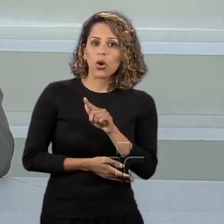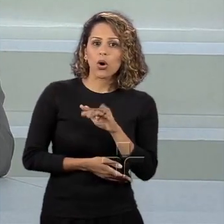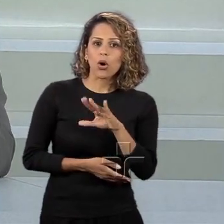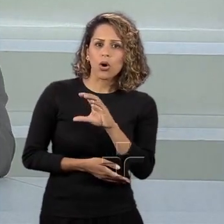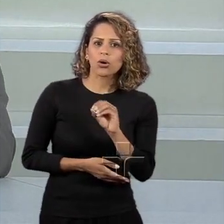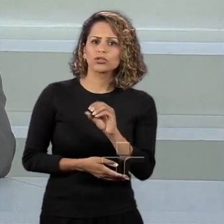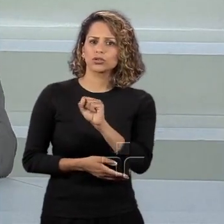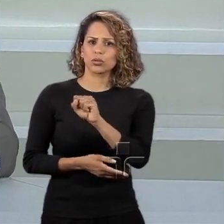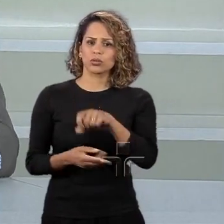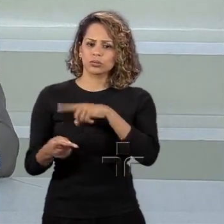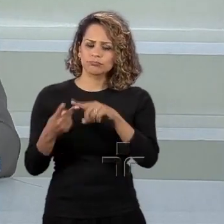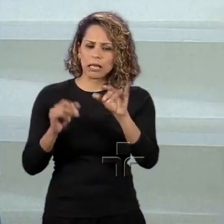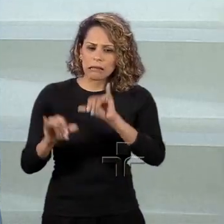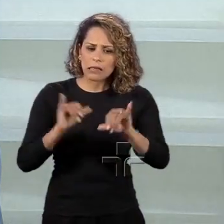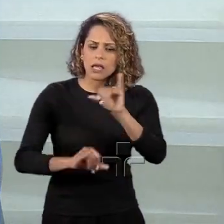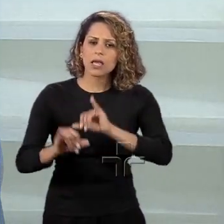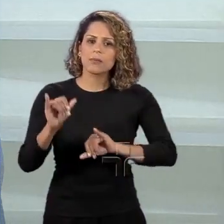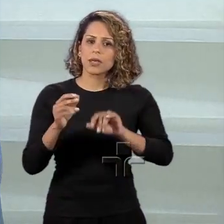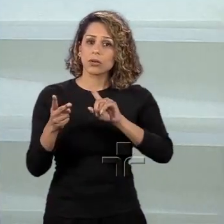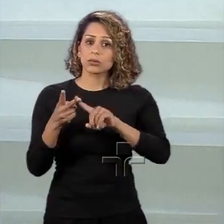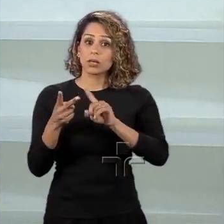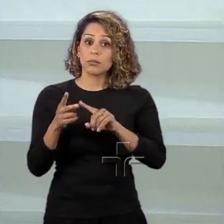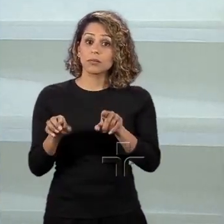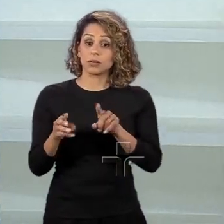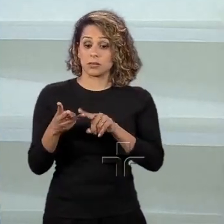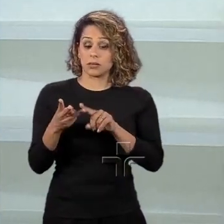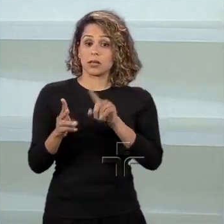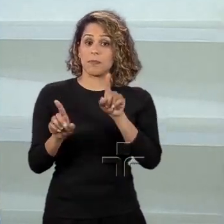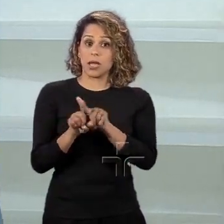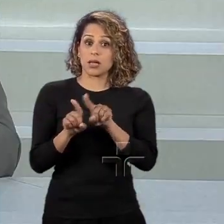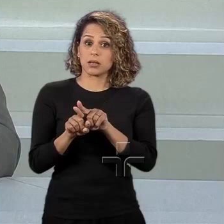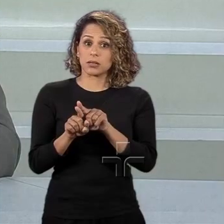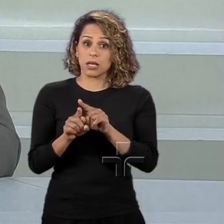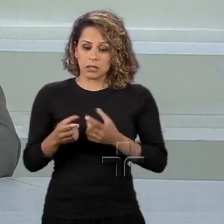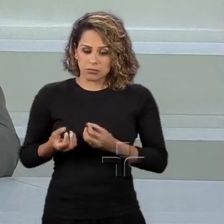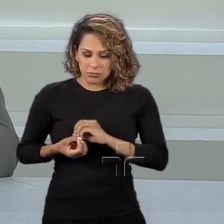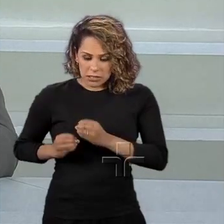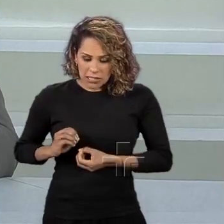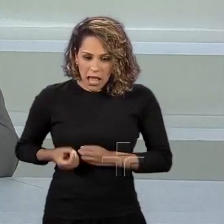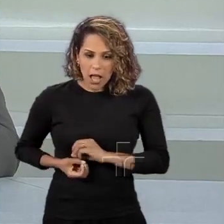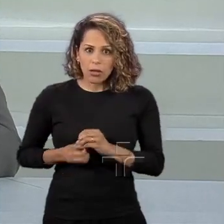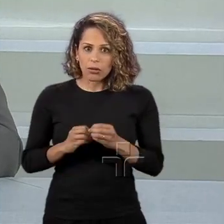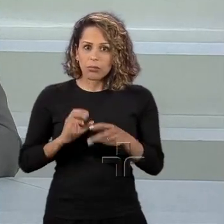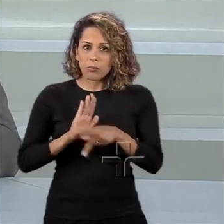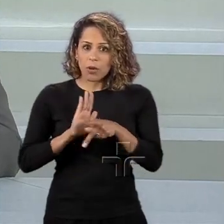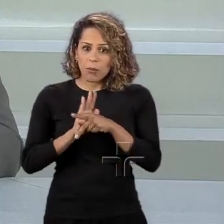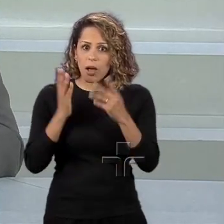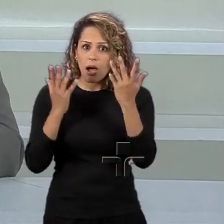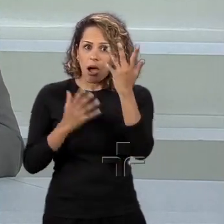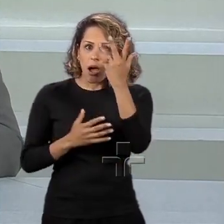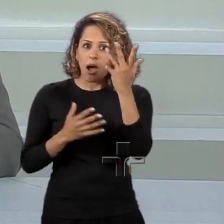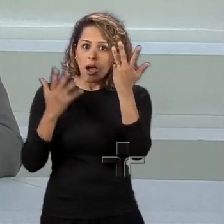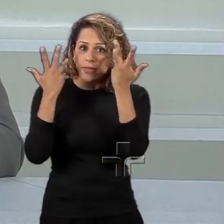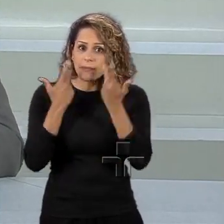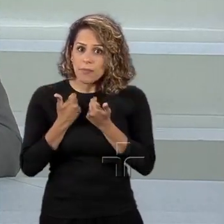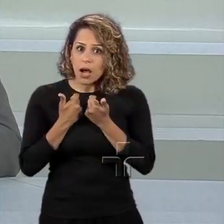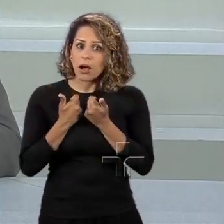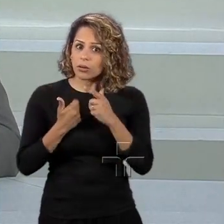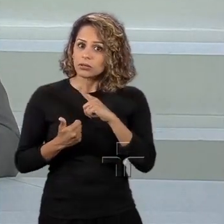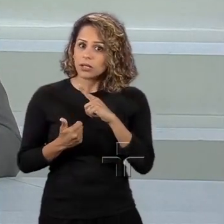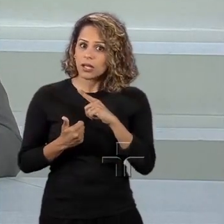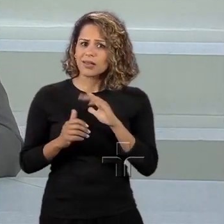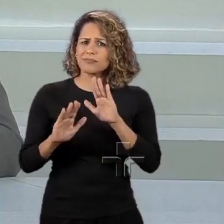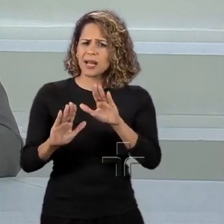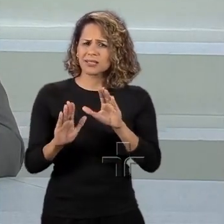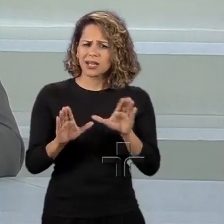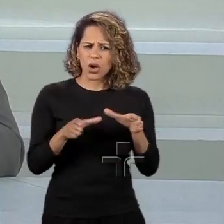químicas, mas a partir de células de mamíferos. Então, muito mais ajustados, sem sequelas. E aí o Conselho vem fazer uma